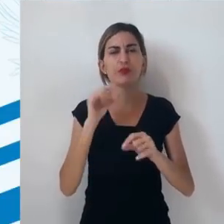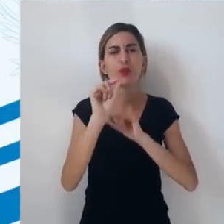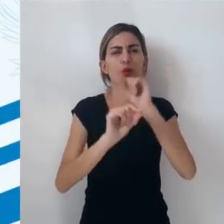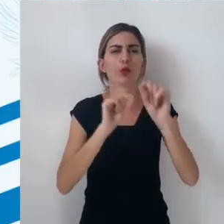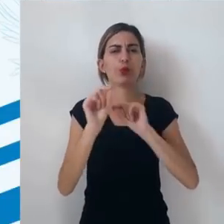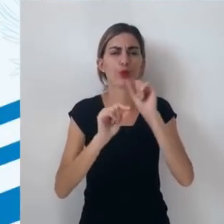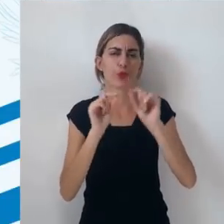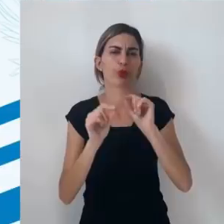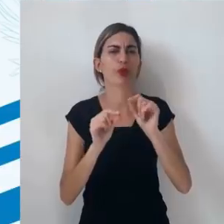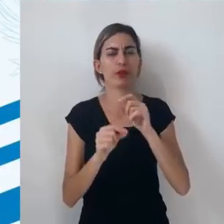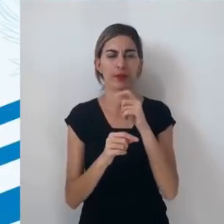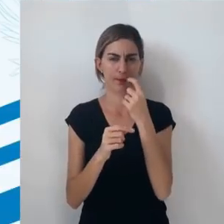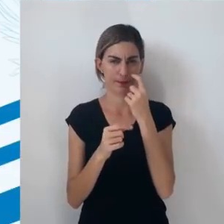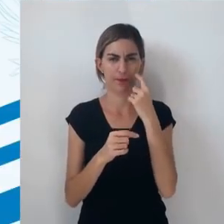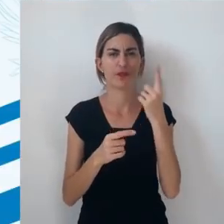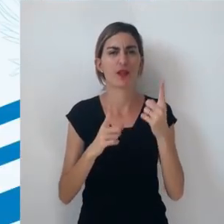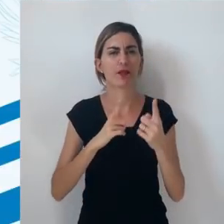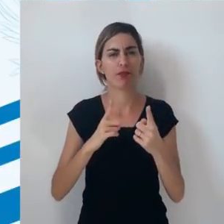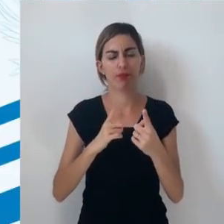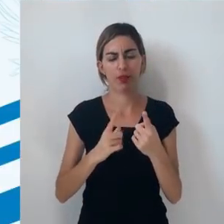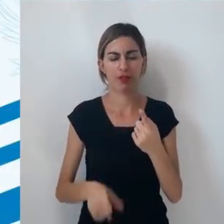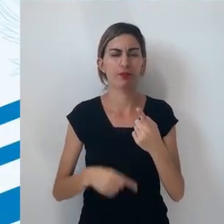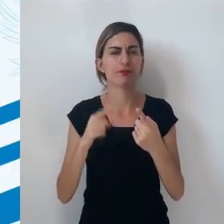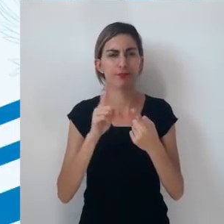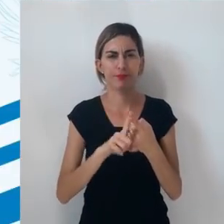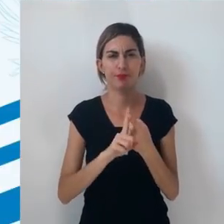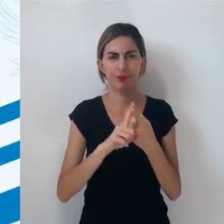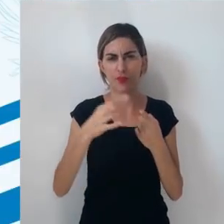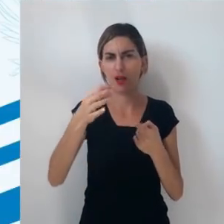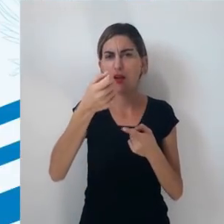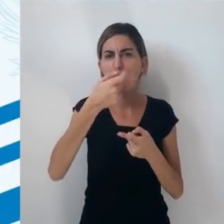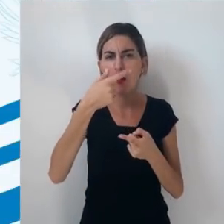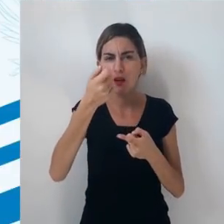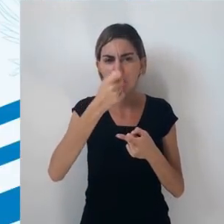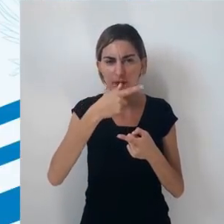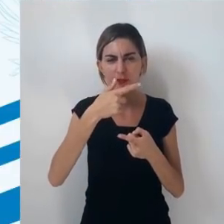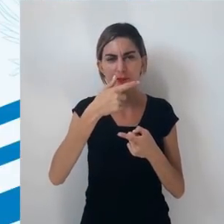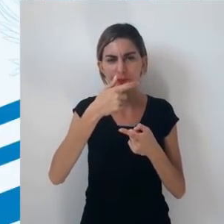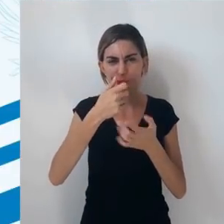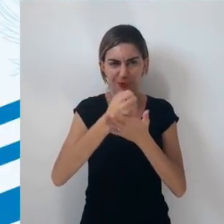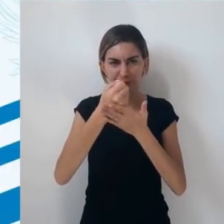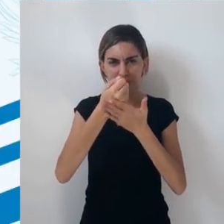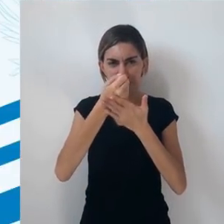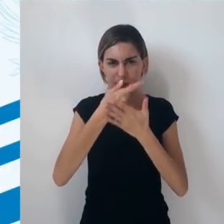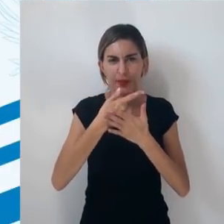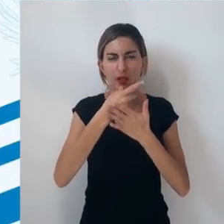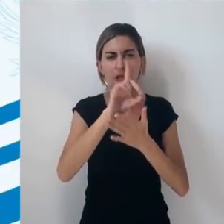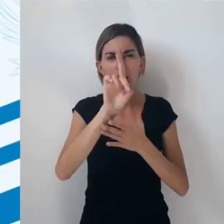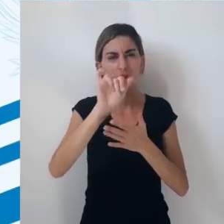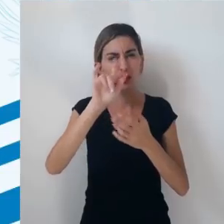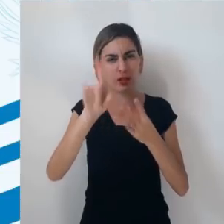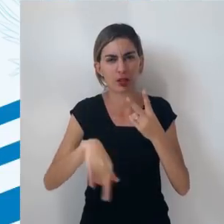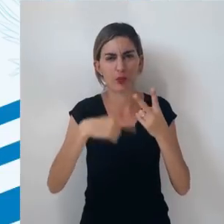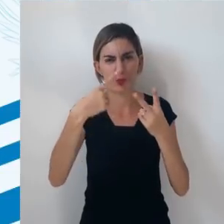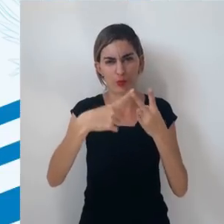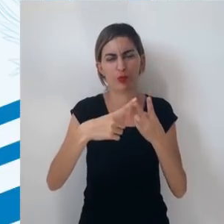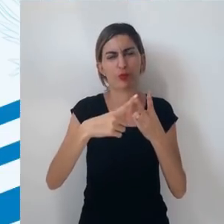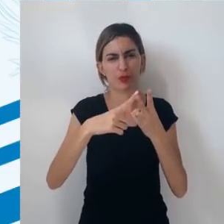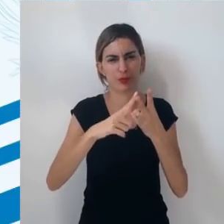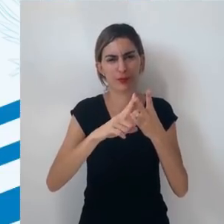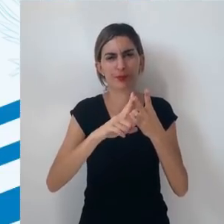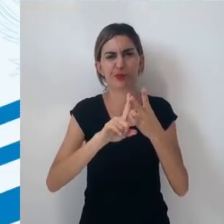ocorrência da gravidez, né? E entre eles vão estar a pílula anticoncepcional, o DIU, que é